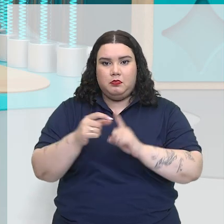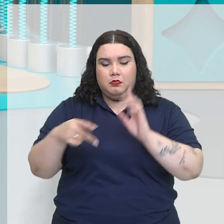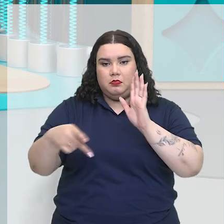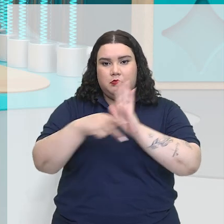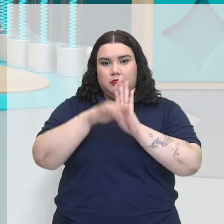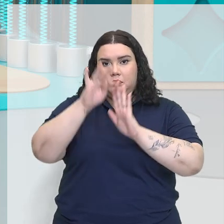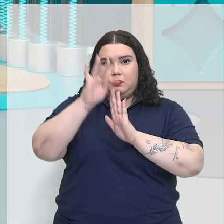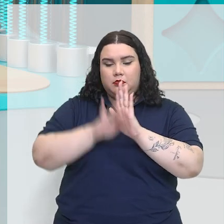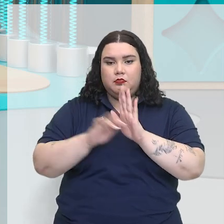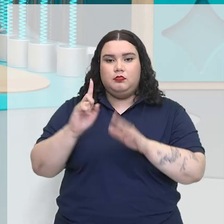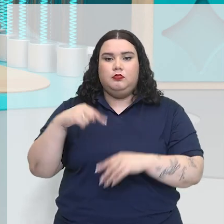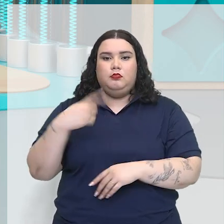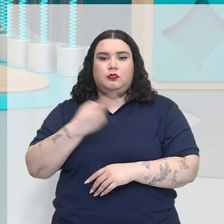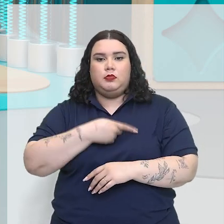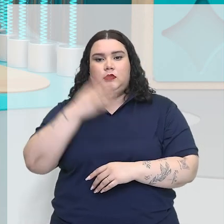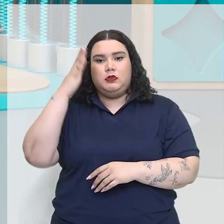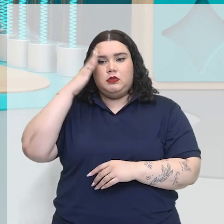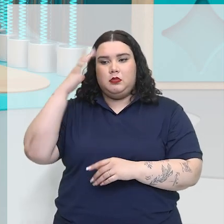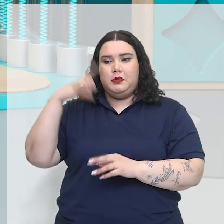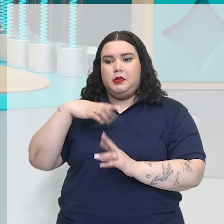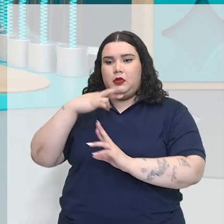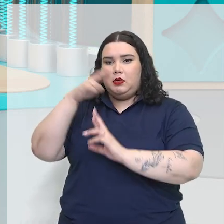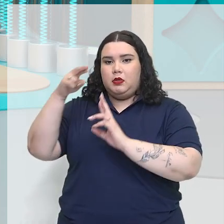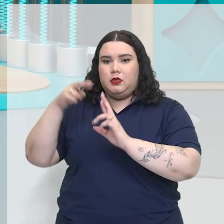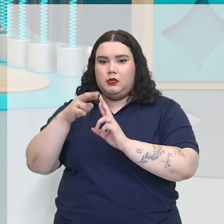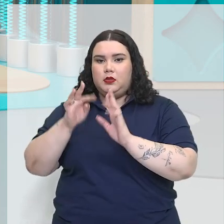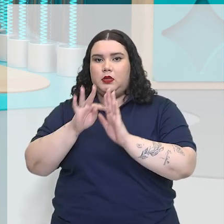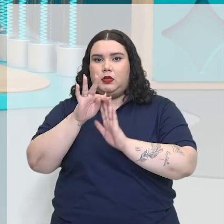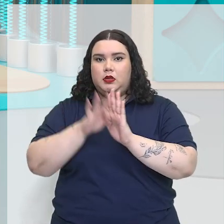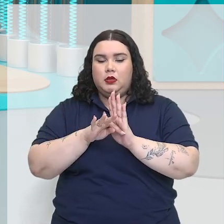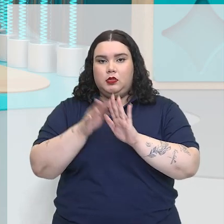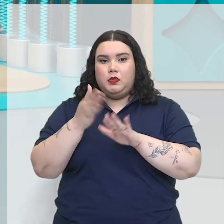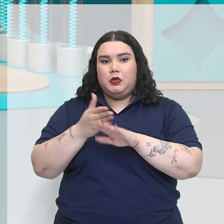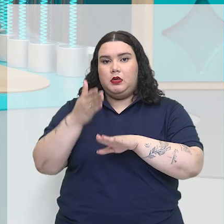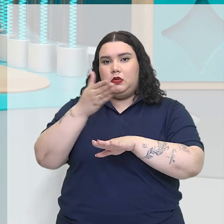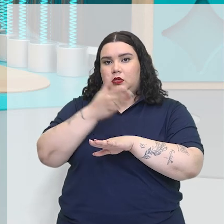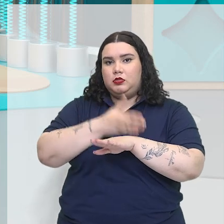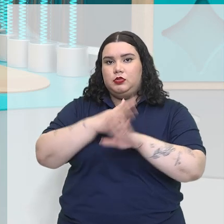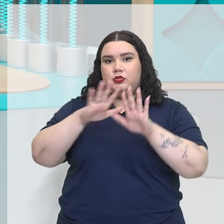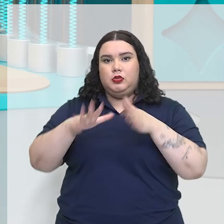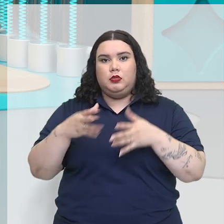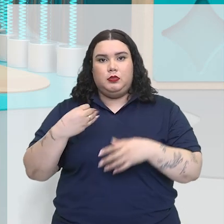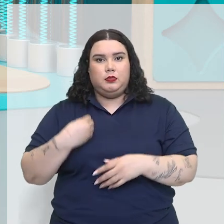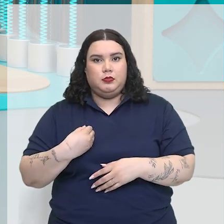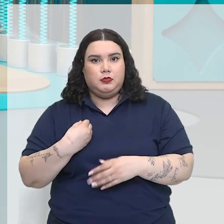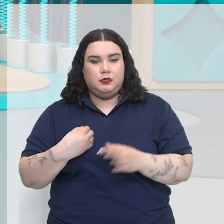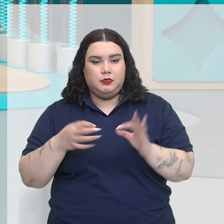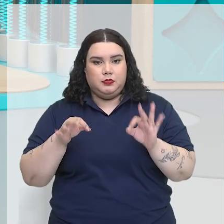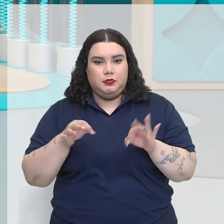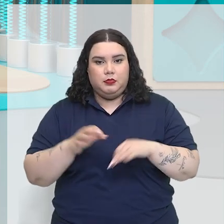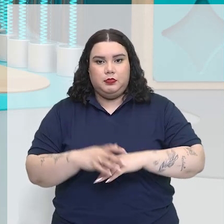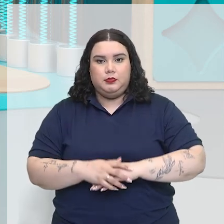vai saber que está fazendo referência a um texto anterior, um texto já existente.